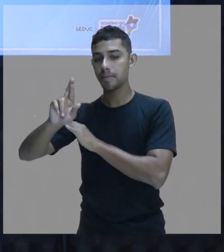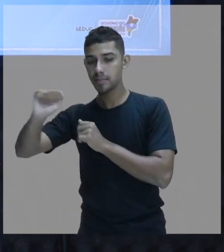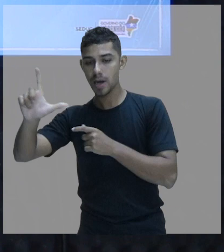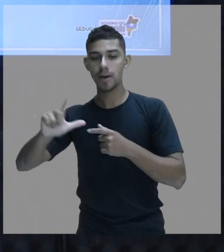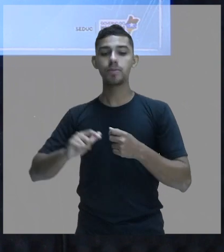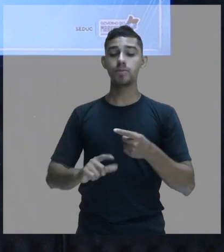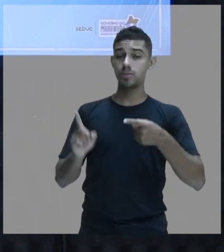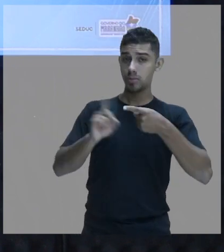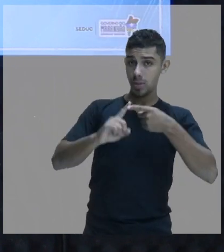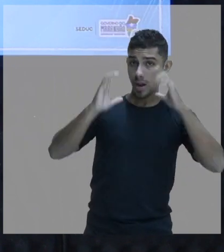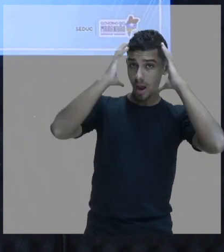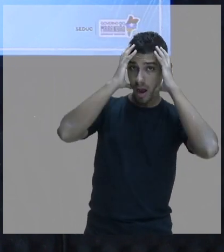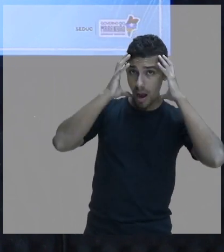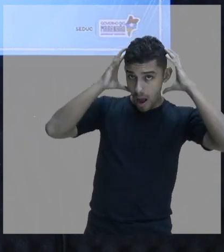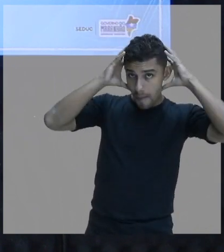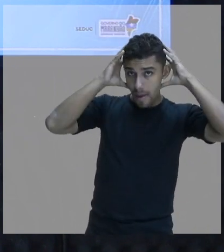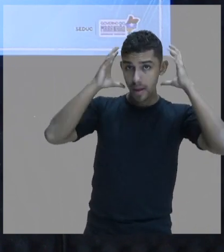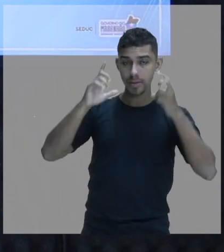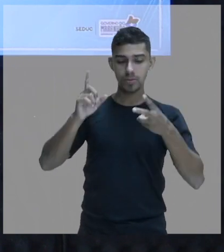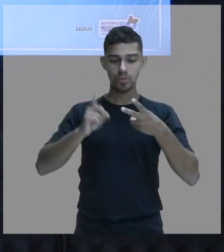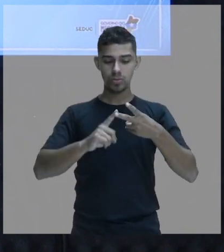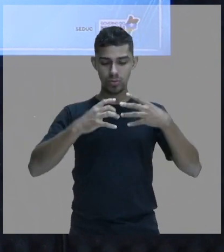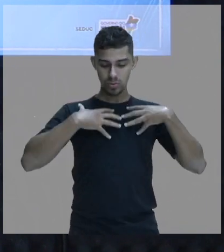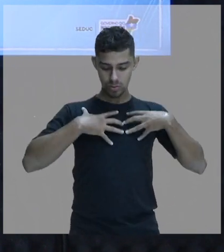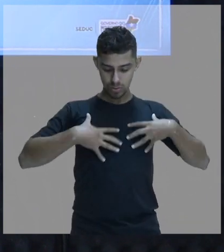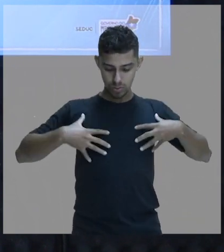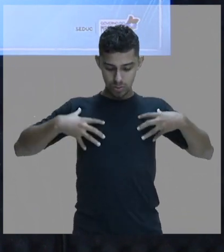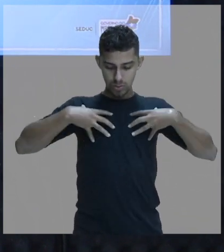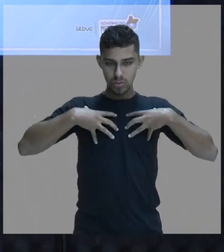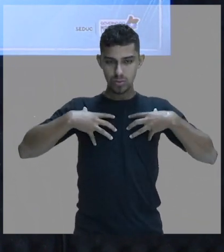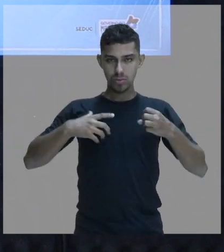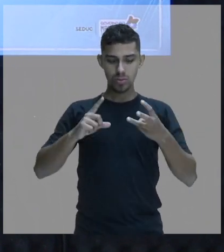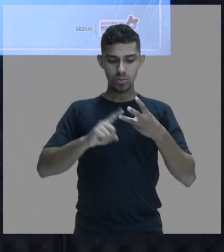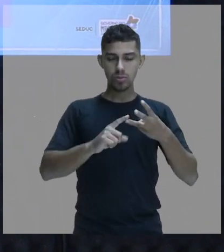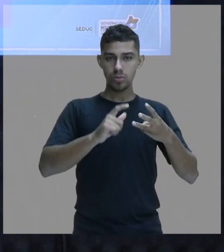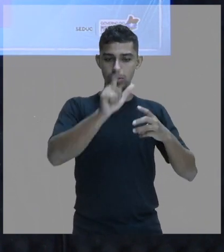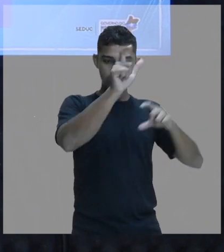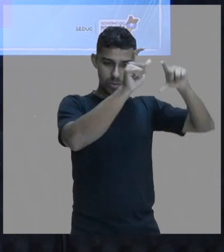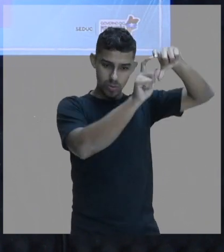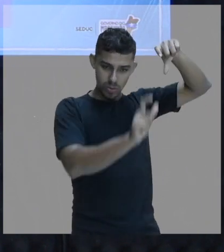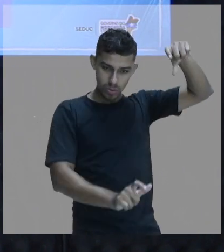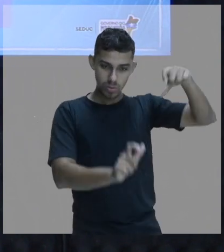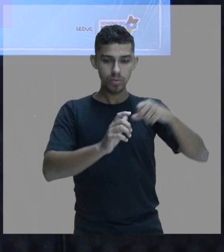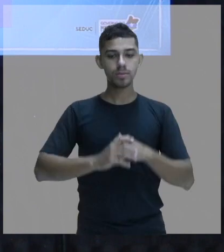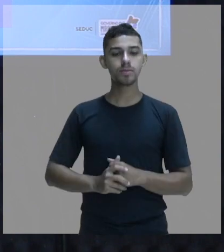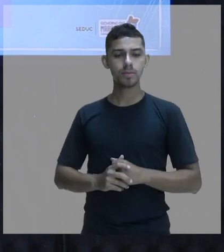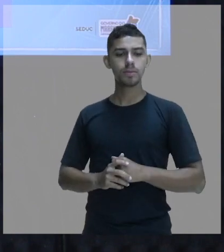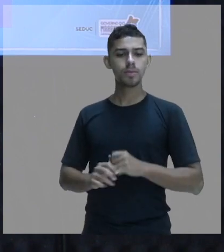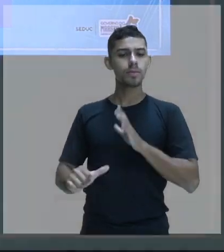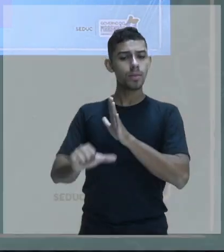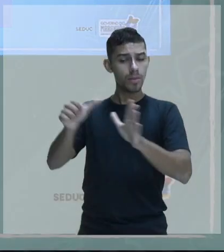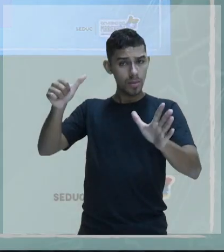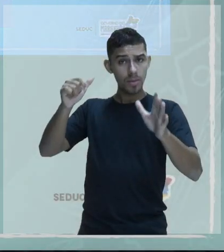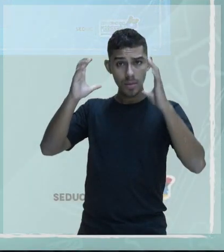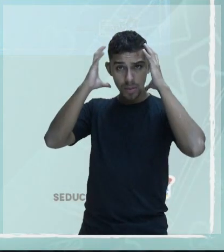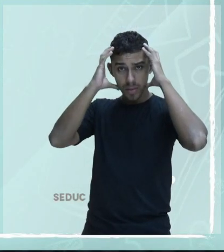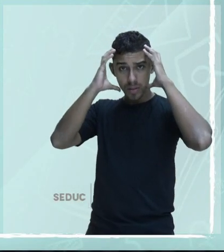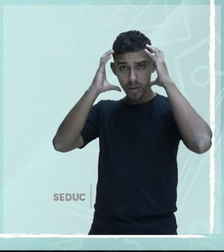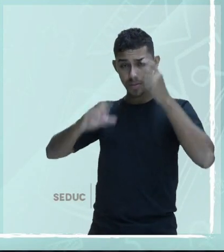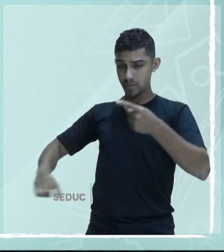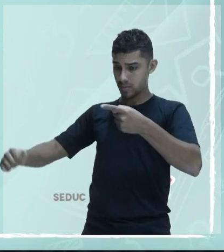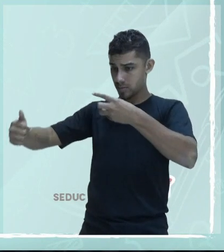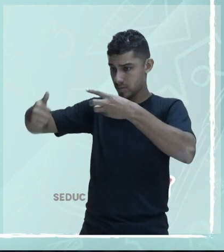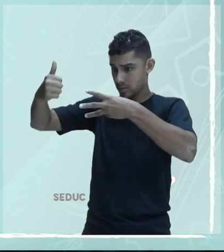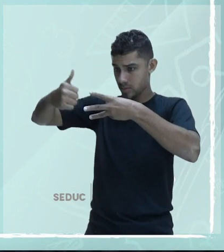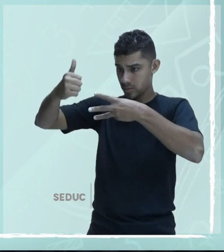cabeça, coluna vertebral e a caixa torácica, tá certo? Então, vamos falar aqui da cabeça.